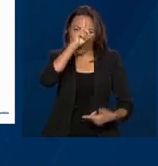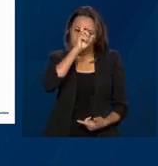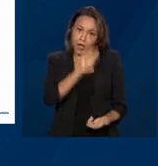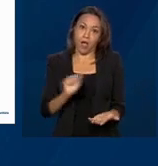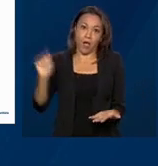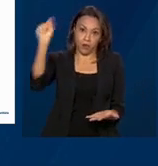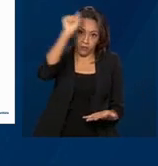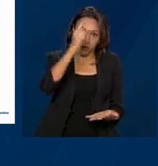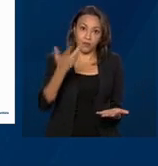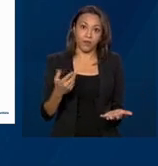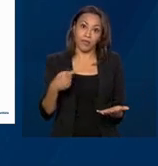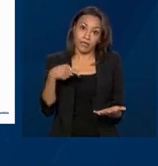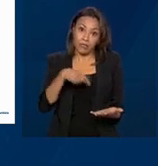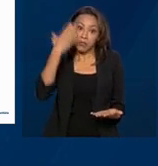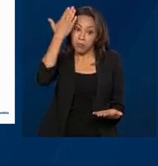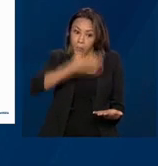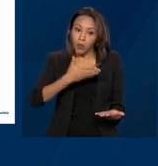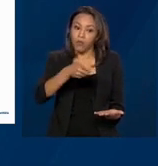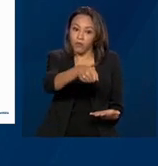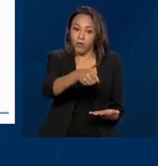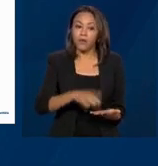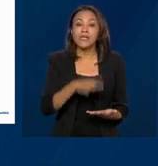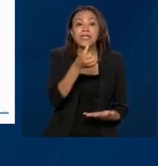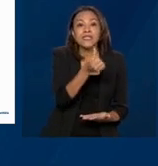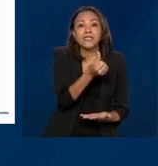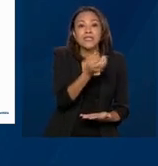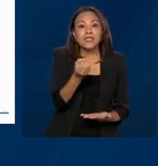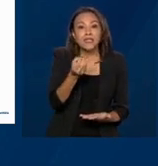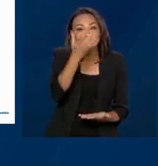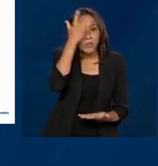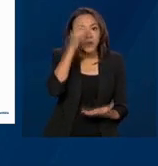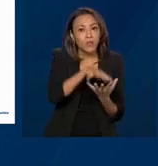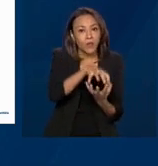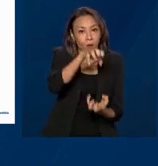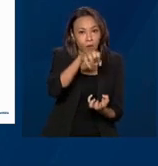reflete o que é essa realidade. Nós tivemos 600 idosos que